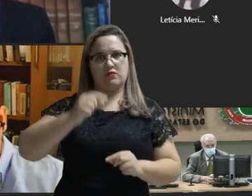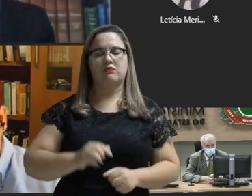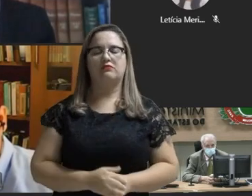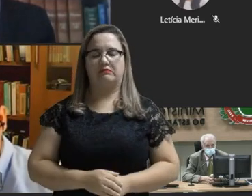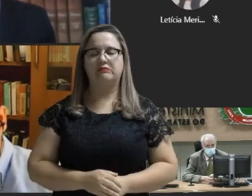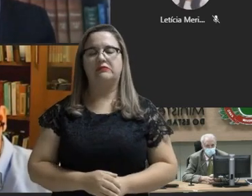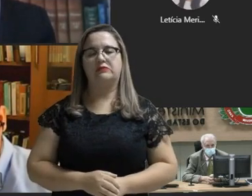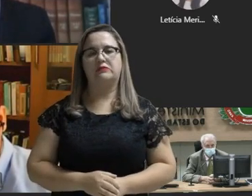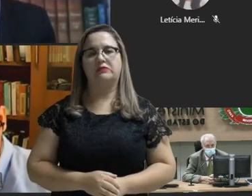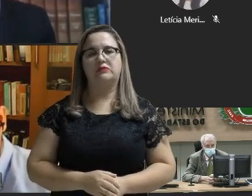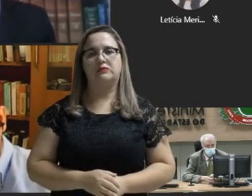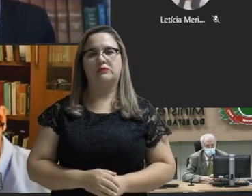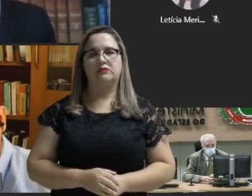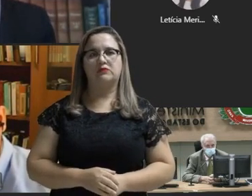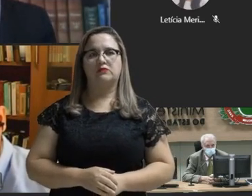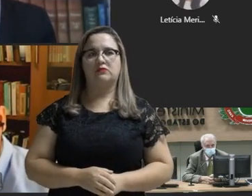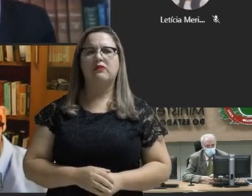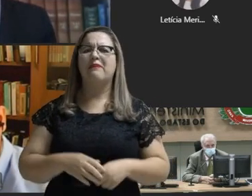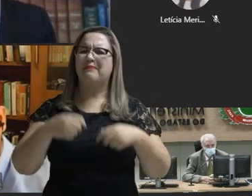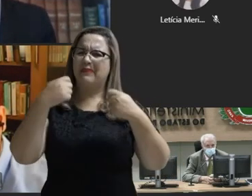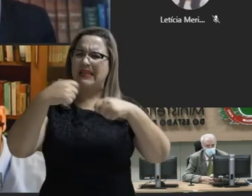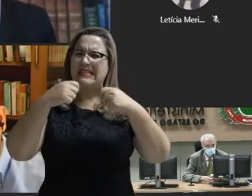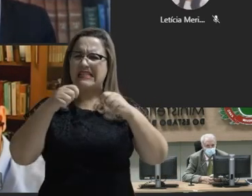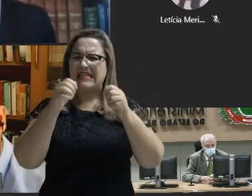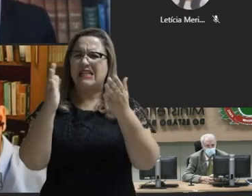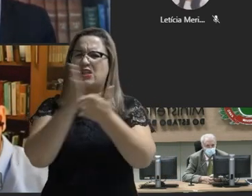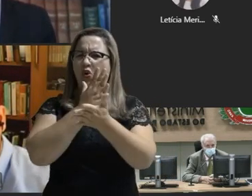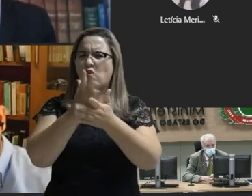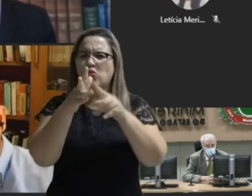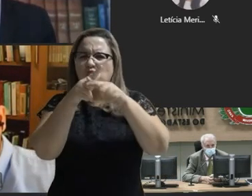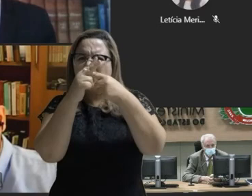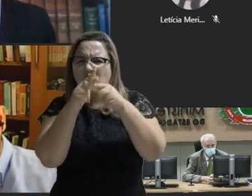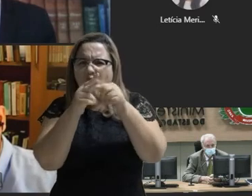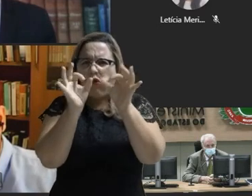Provavelmente. Vai ter que ter uns desajustes, na verdade, né?